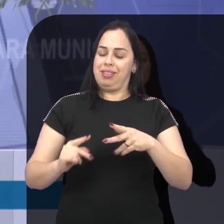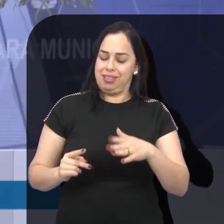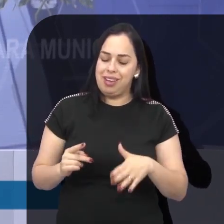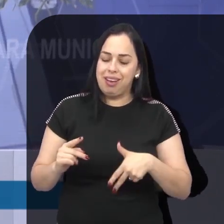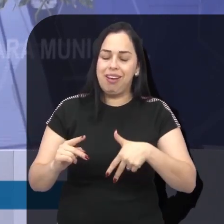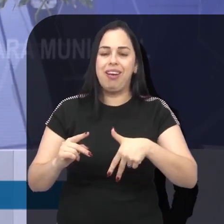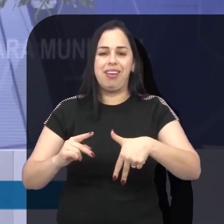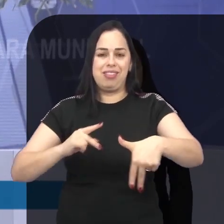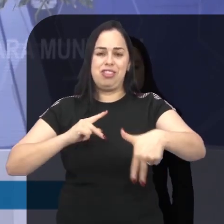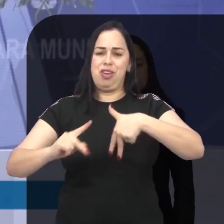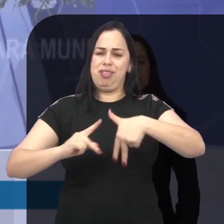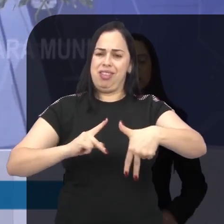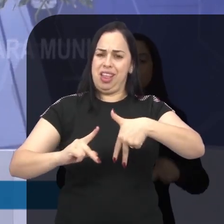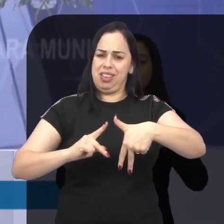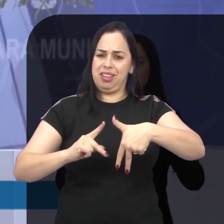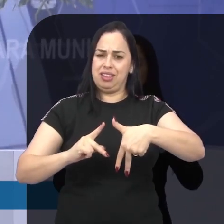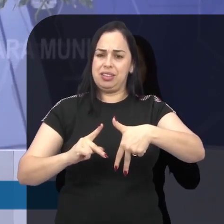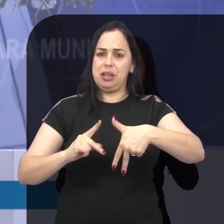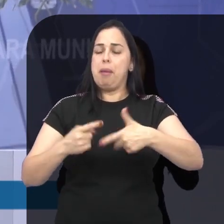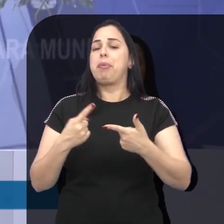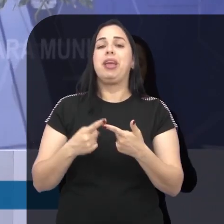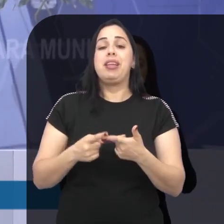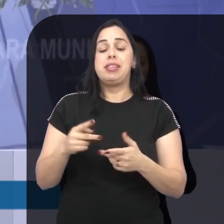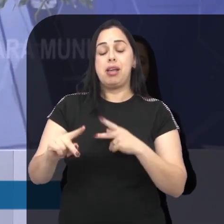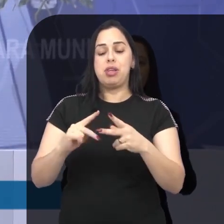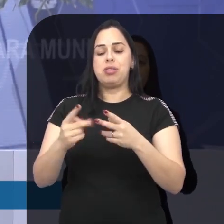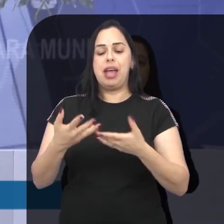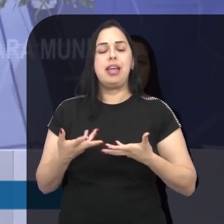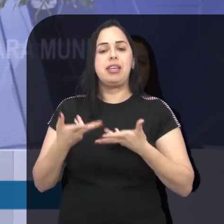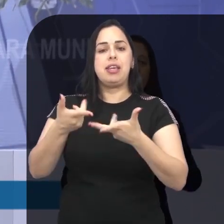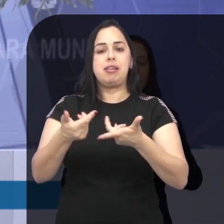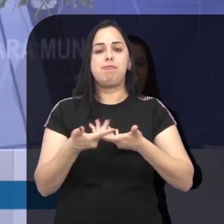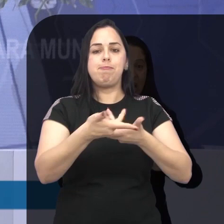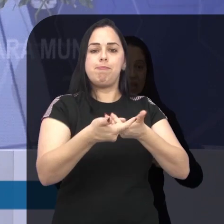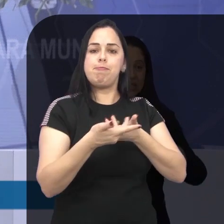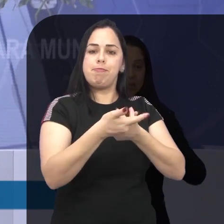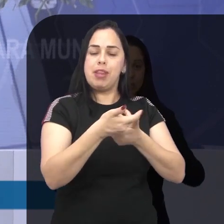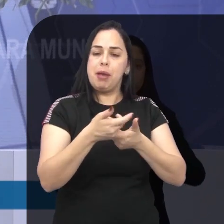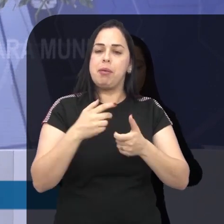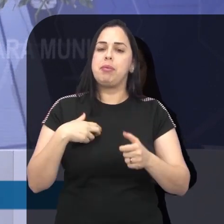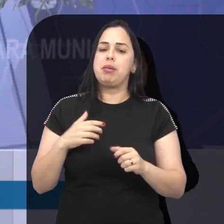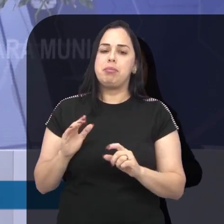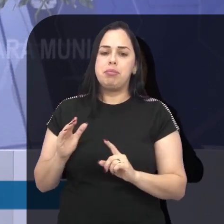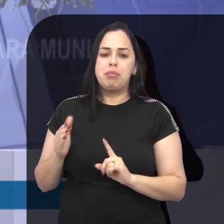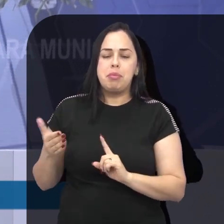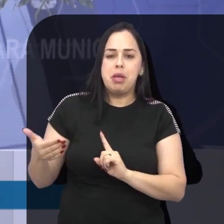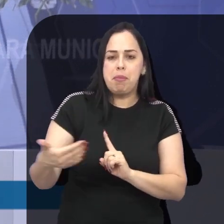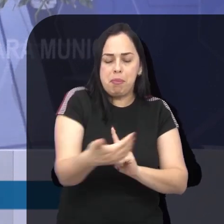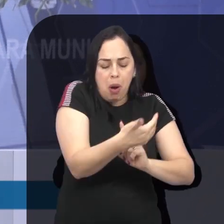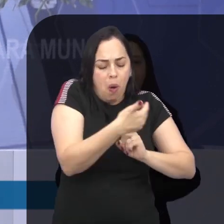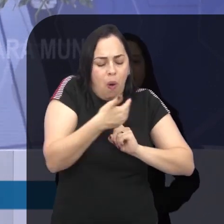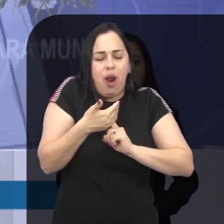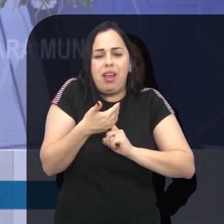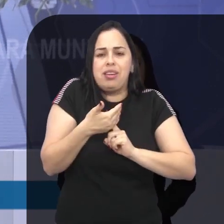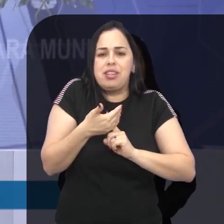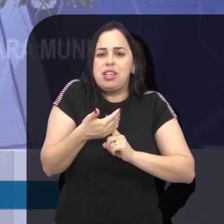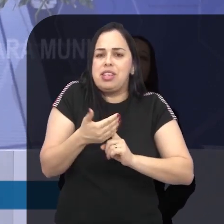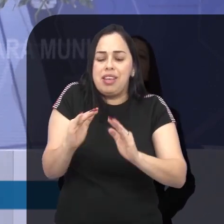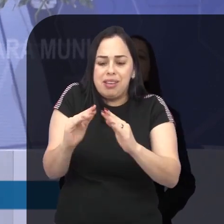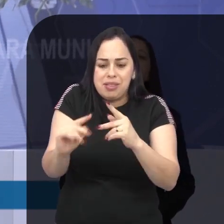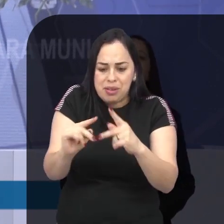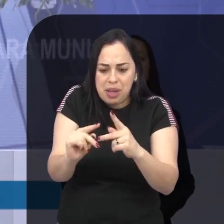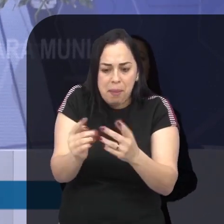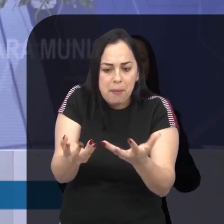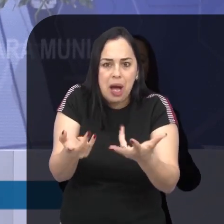cidadão joseense e é uma cidade que nos acolheu, uma cidade que só temos coisas boas para falar